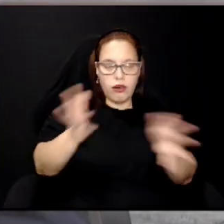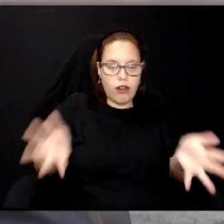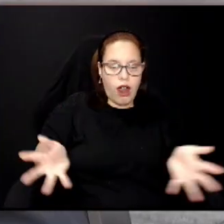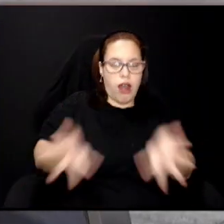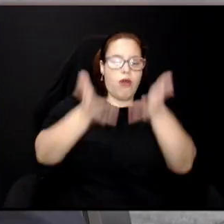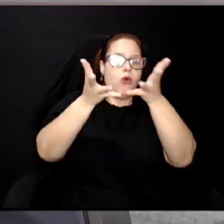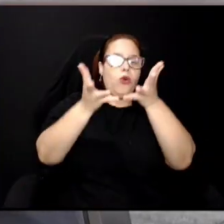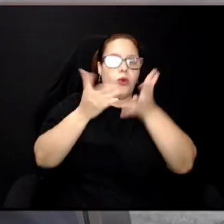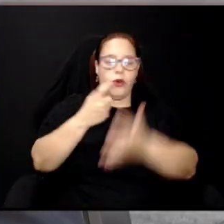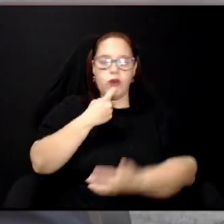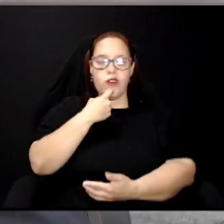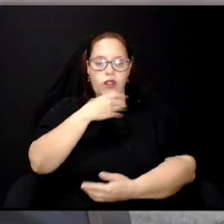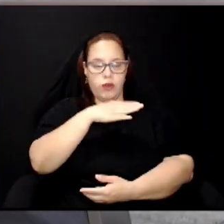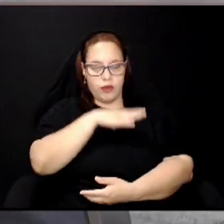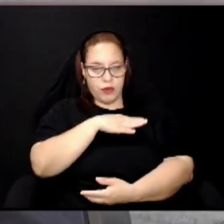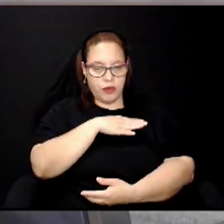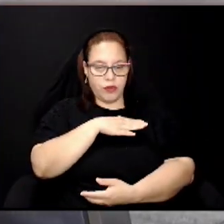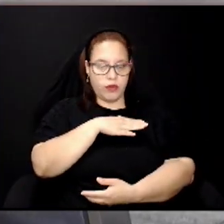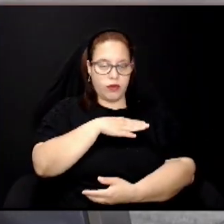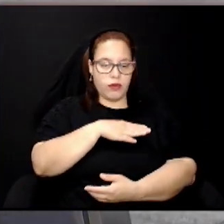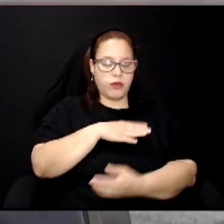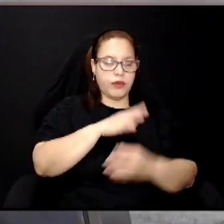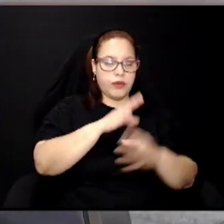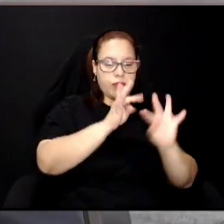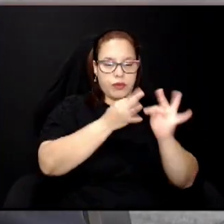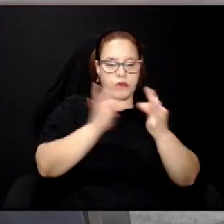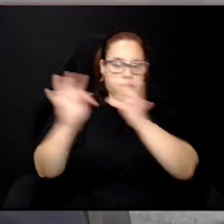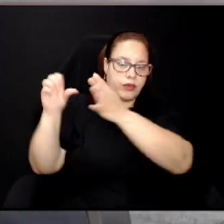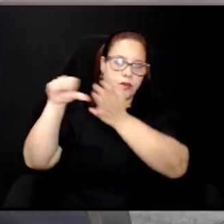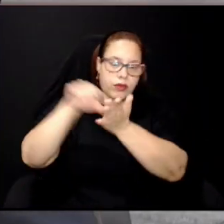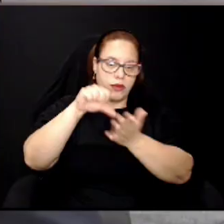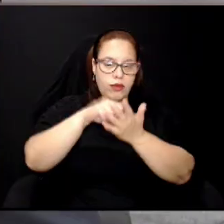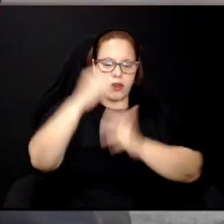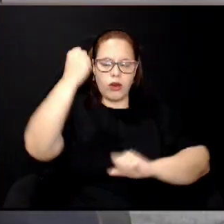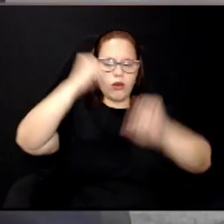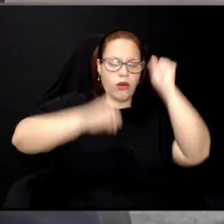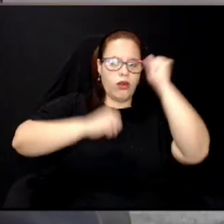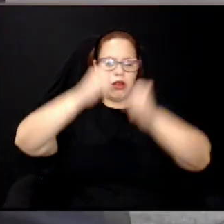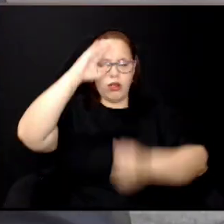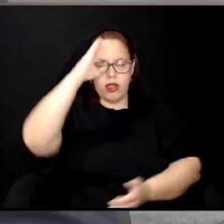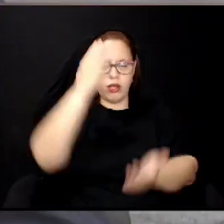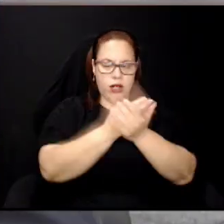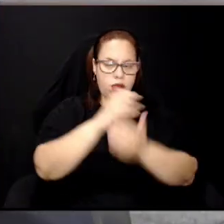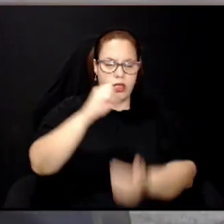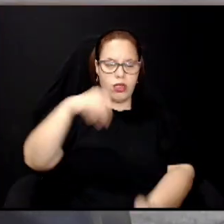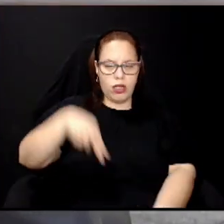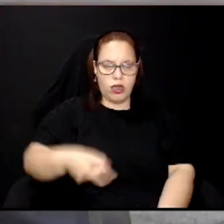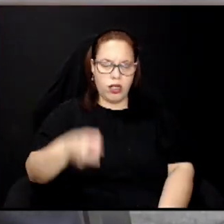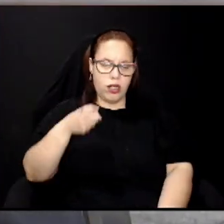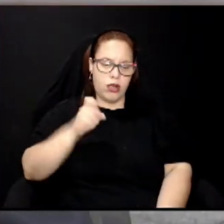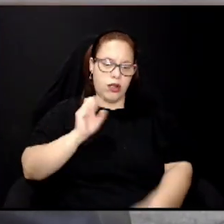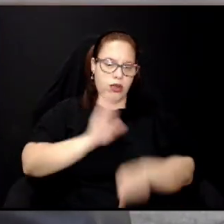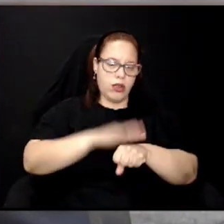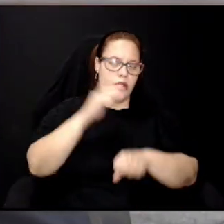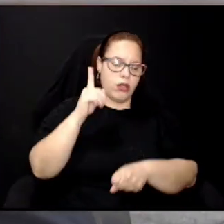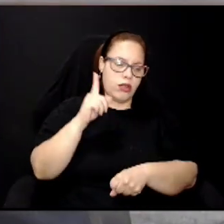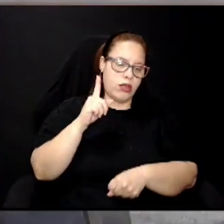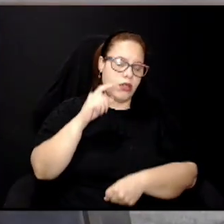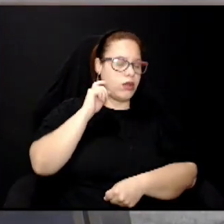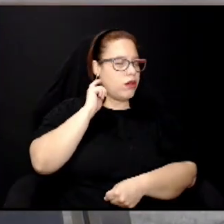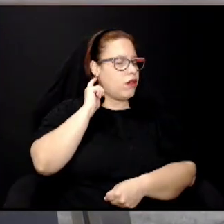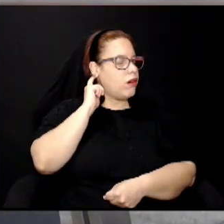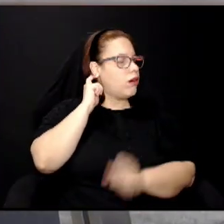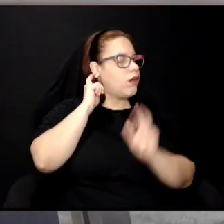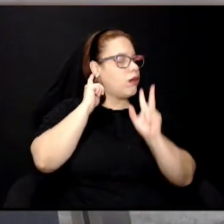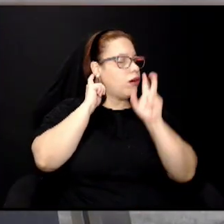Campinas, polo tecnológico, polo industrial. A gente tem certeza que o comércio exterior é mais um dos braços de força e pujança aqui da